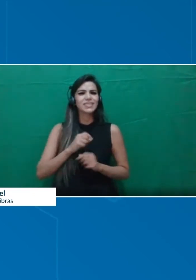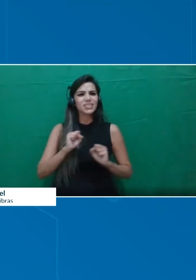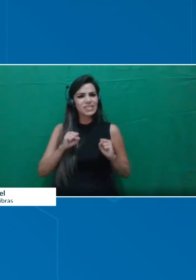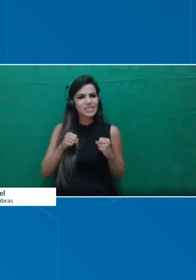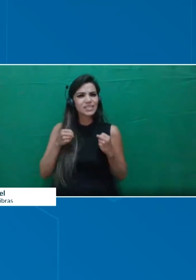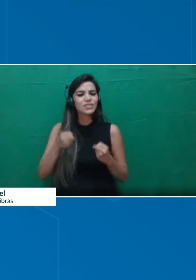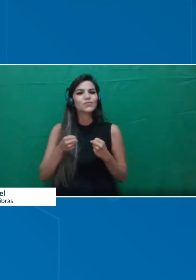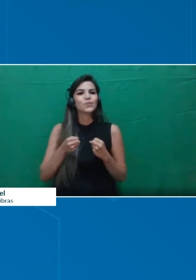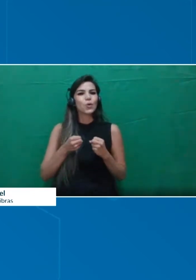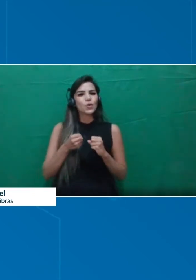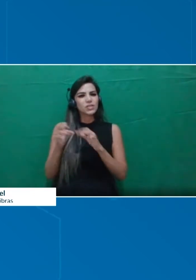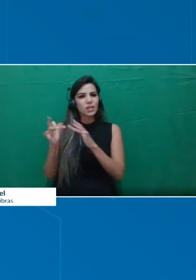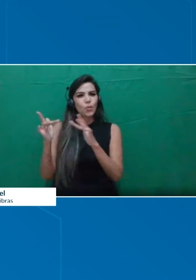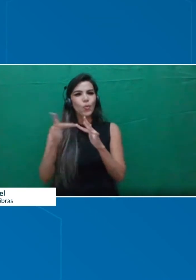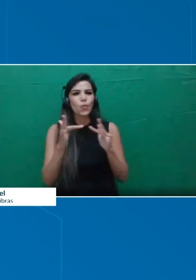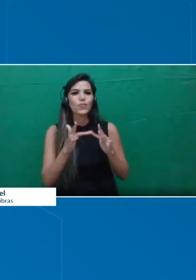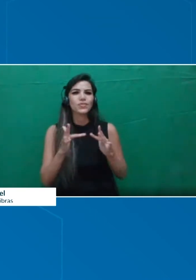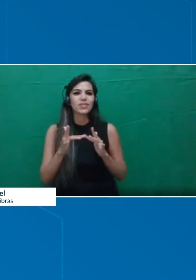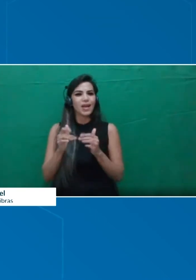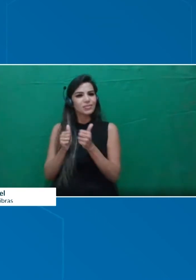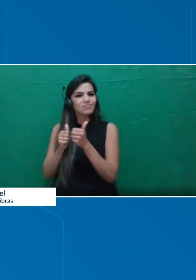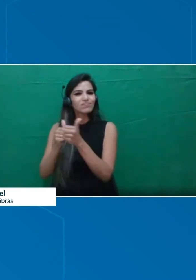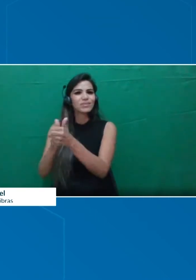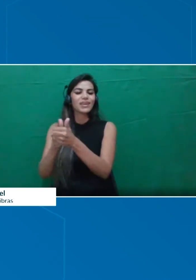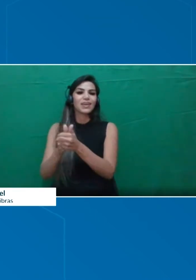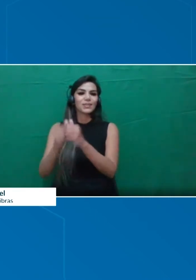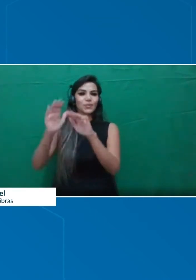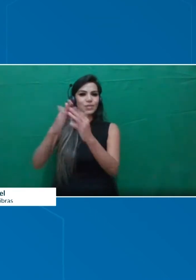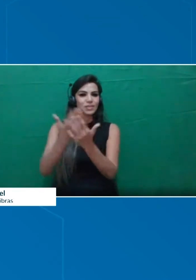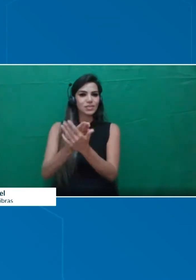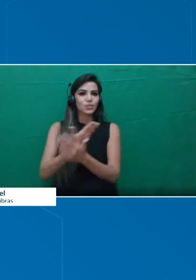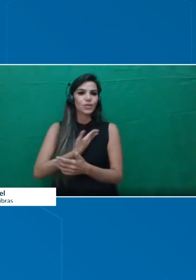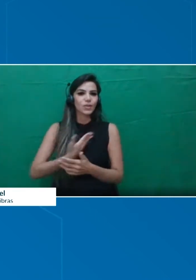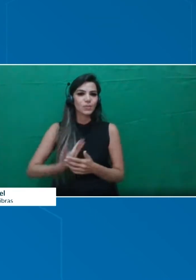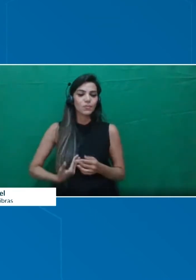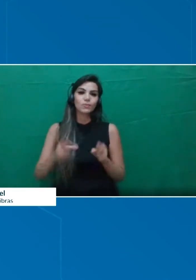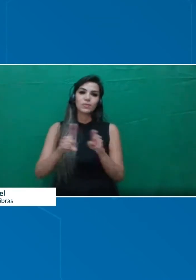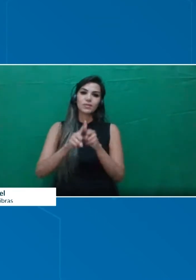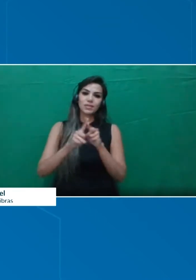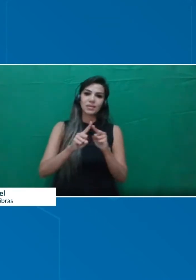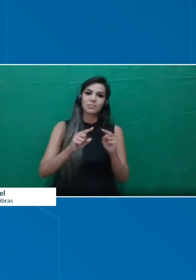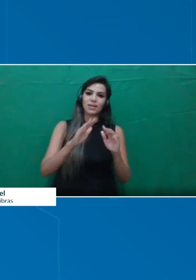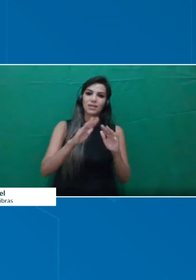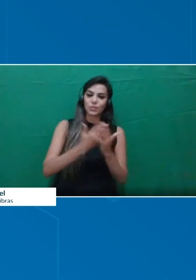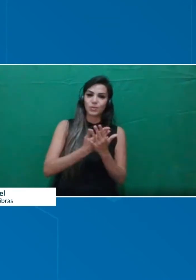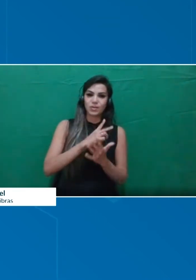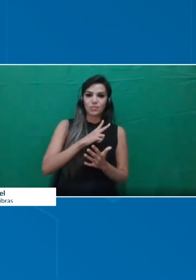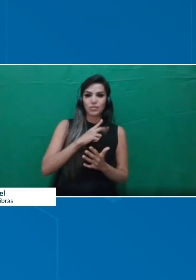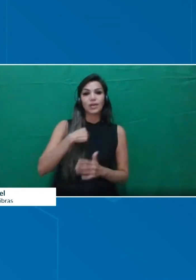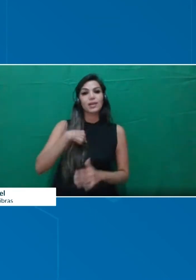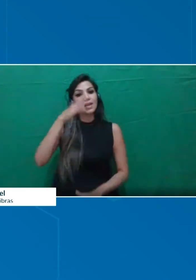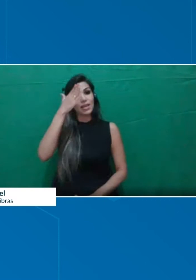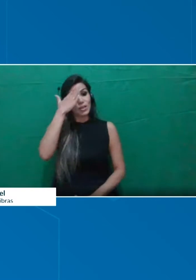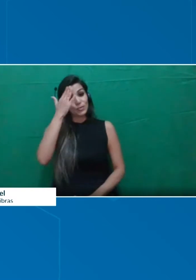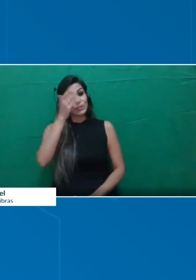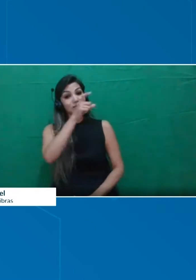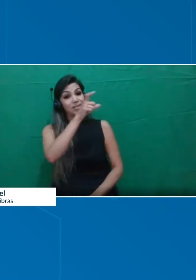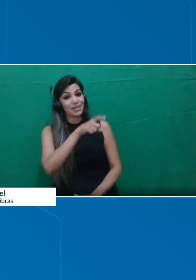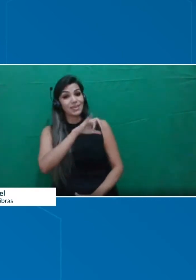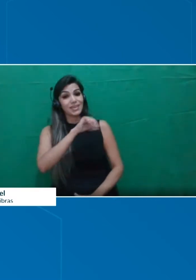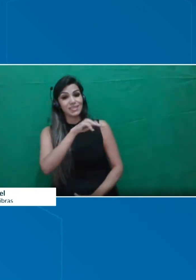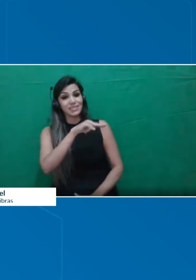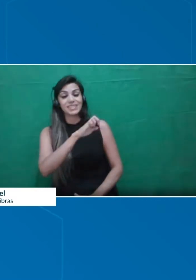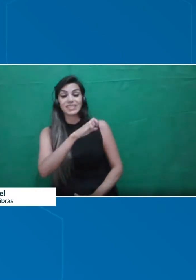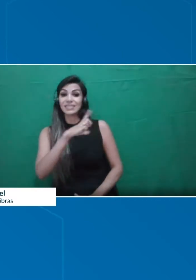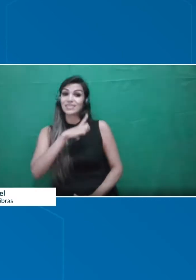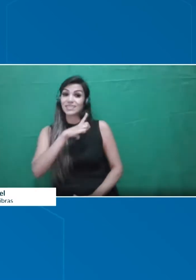tanto pública quanto privada, para que elas motivem os seus estudantes. Nisso eu sei que tem notícias alvissareiras nesse sentido, depois ela pode